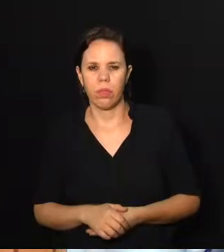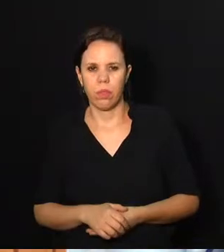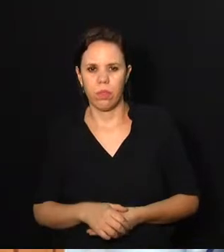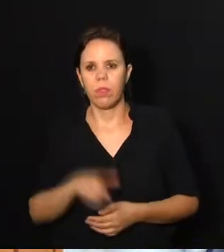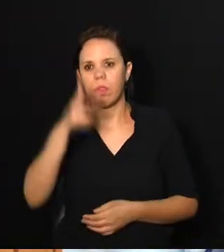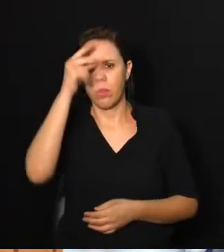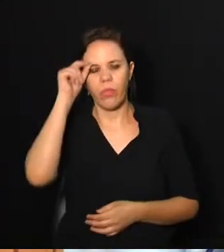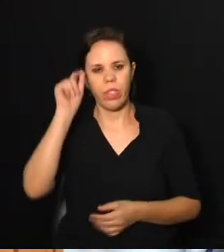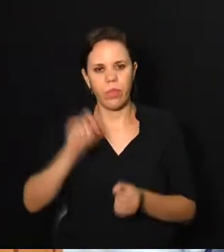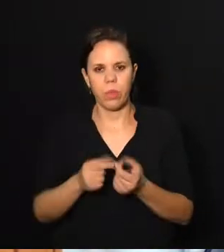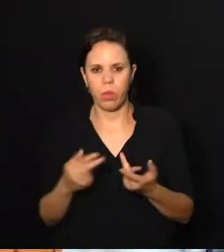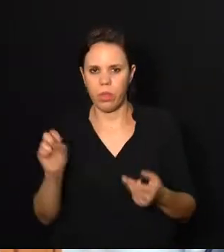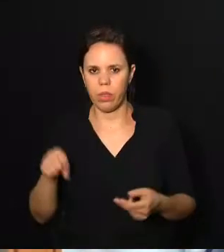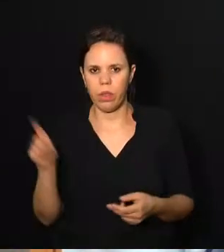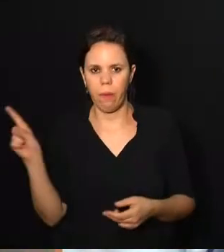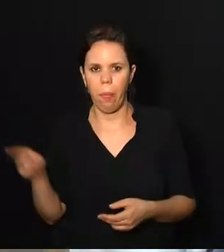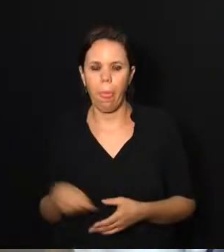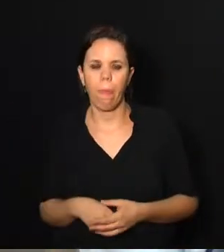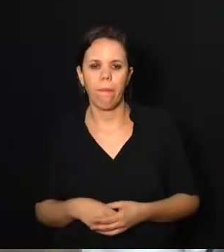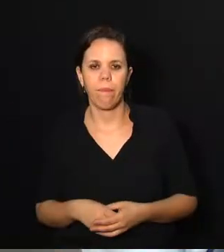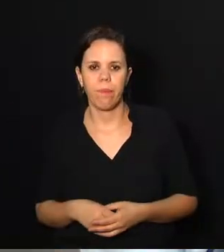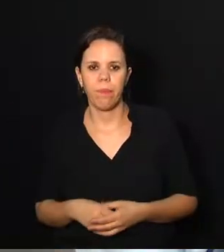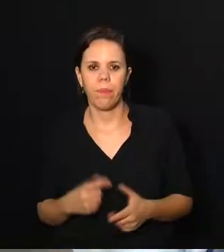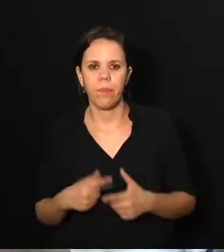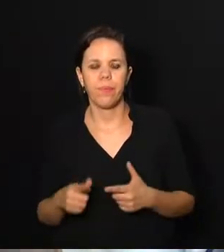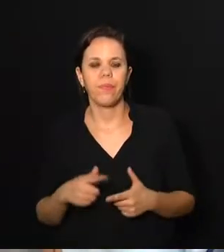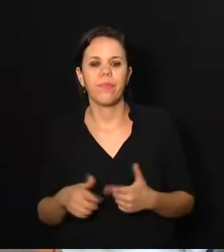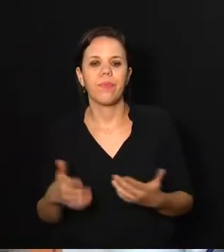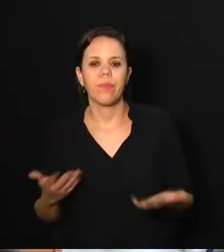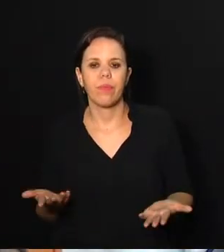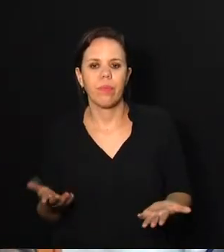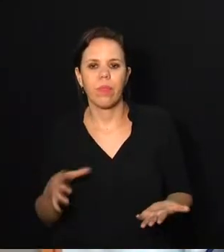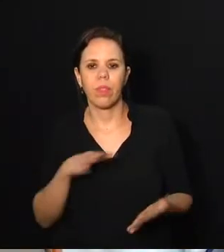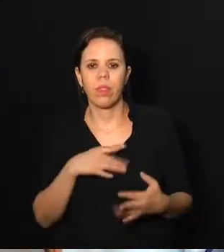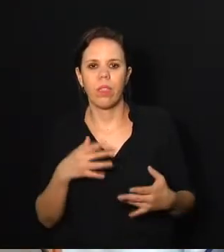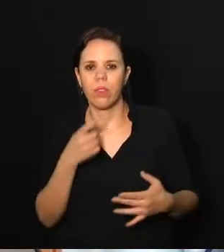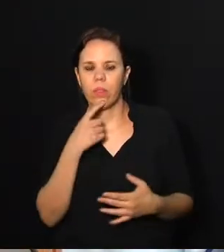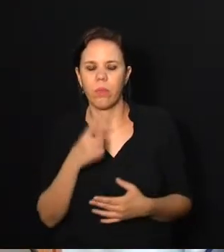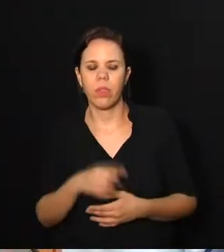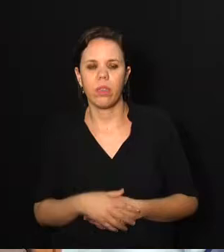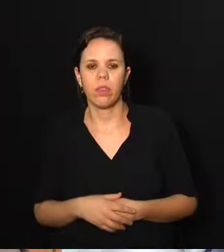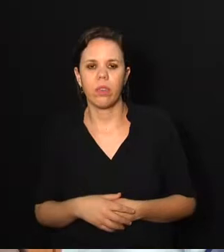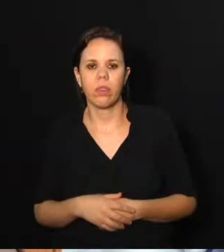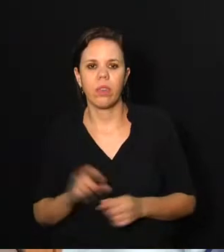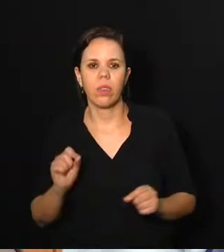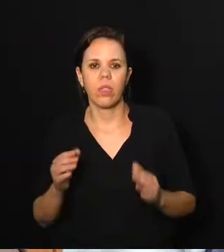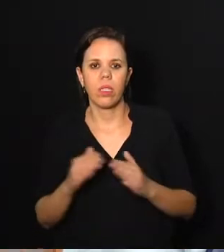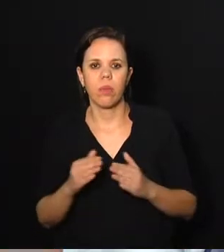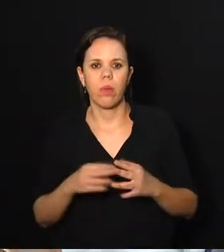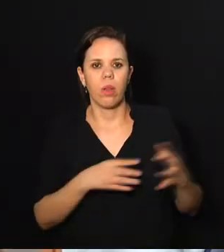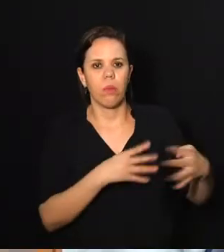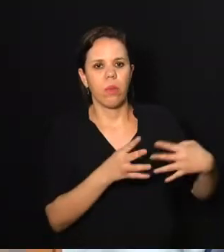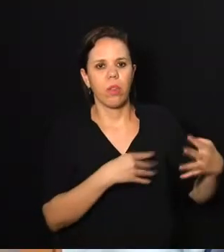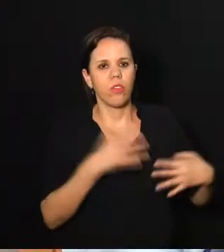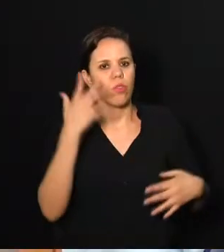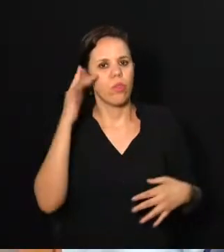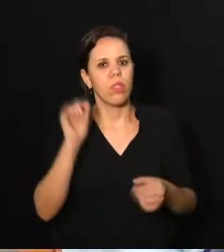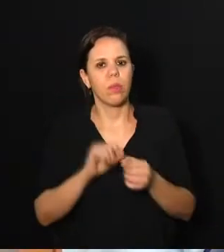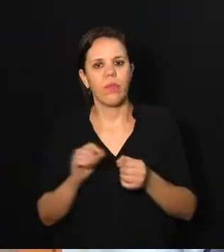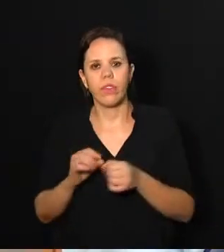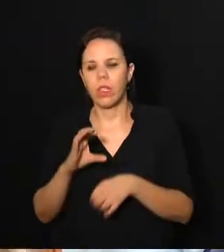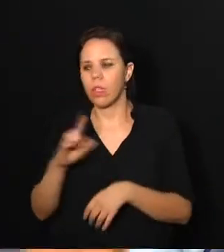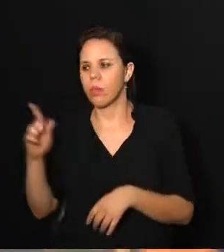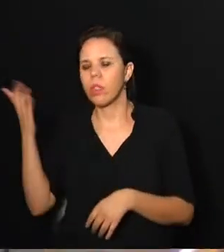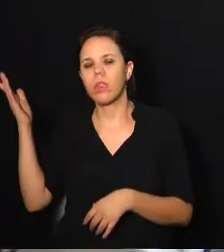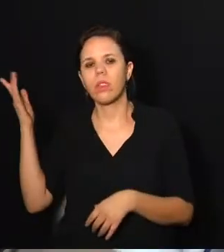prefeito fez muita coisa assim. Né? O grande problema da cidade de Campinas é que quem mora em Barão Geraldo não sabe o que foi feito no Campo